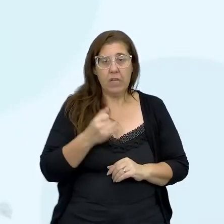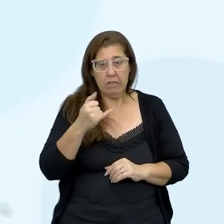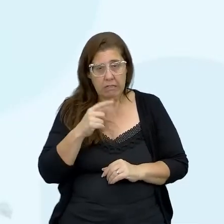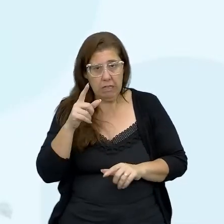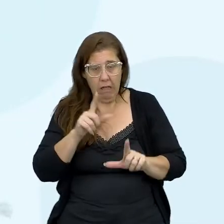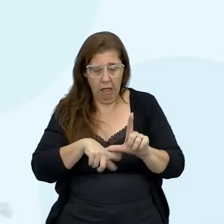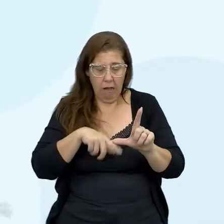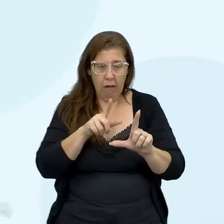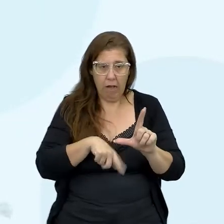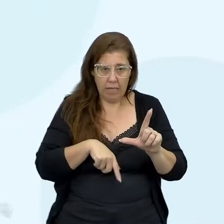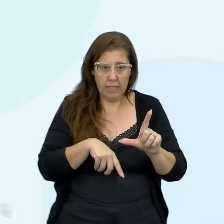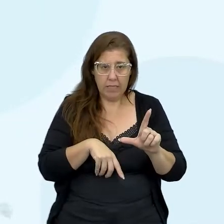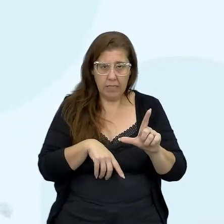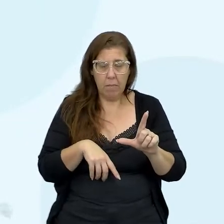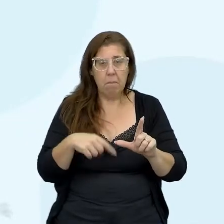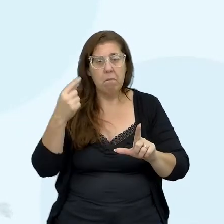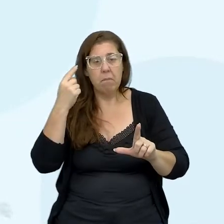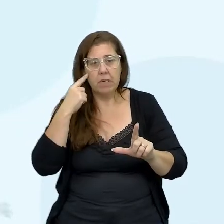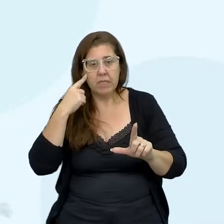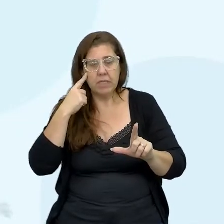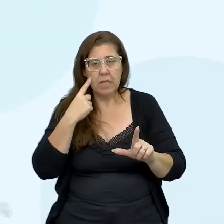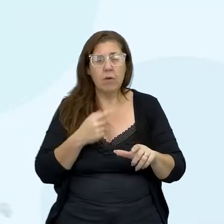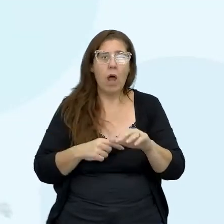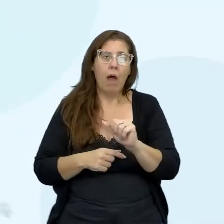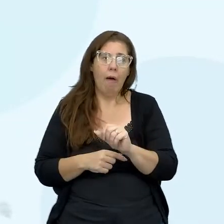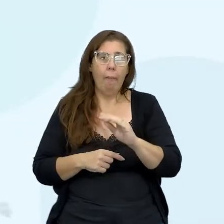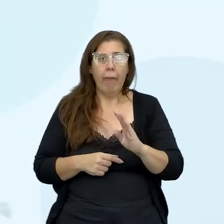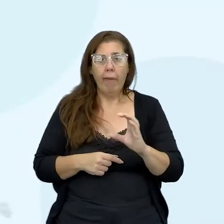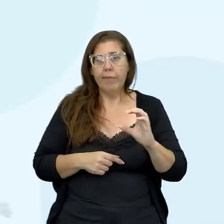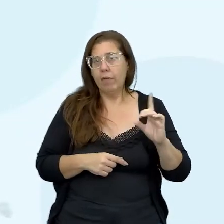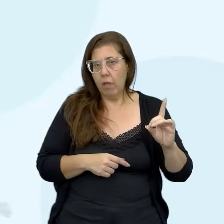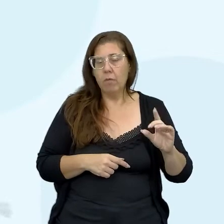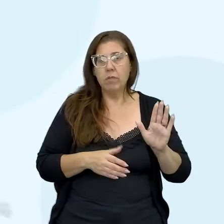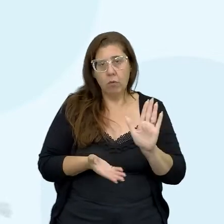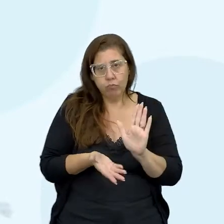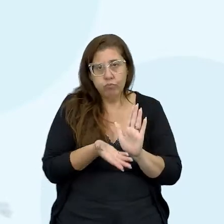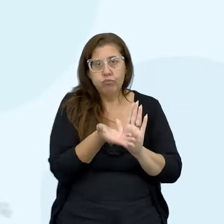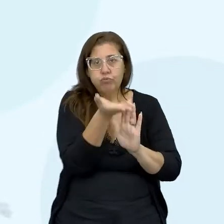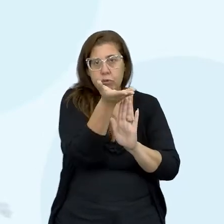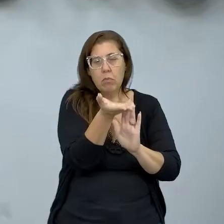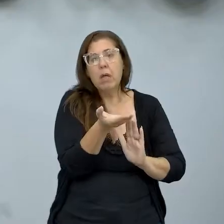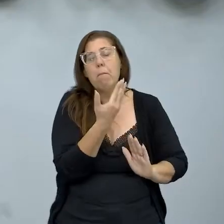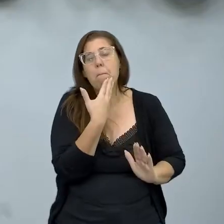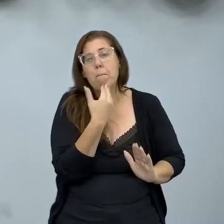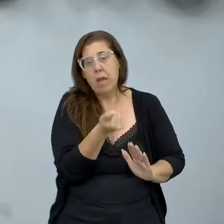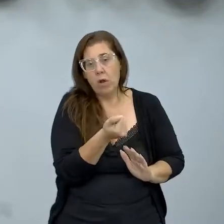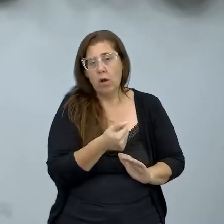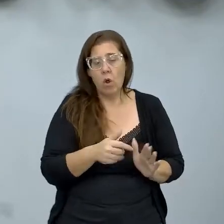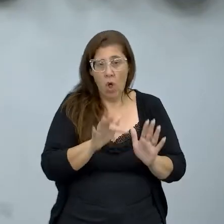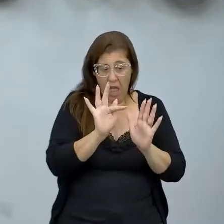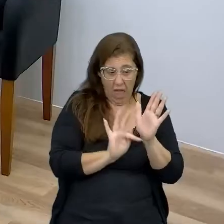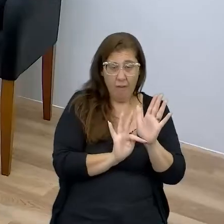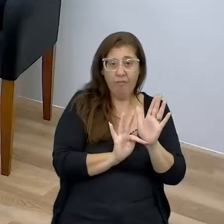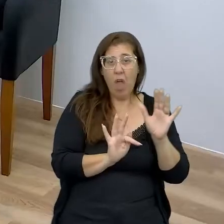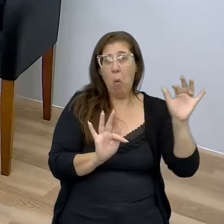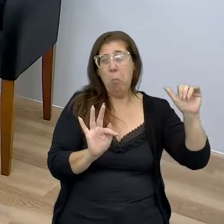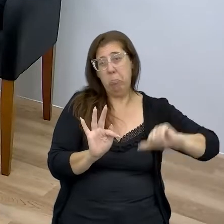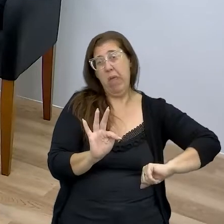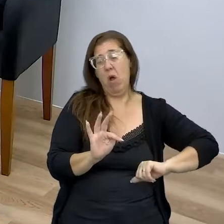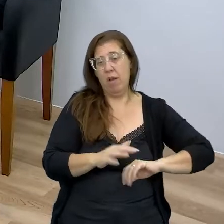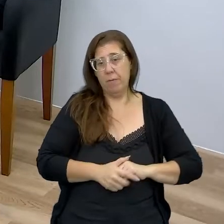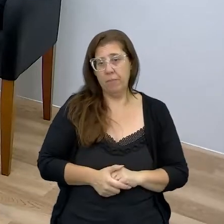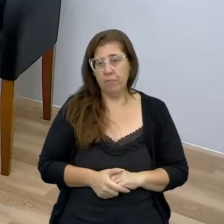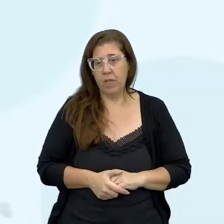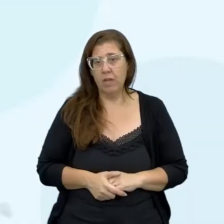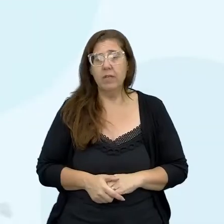pensando considerando a ordem alfabética. Social, o A é melhor do que o F. O F é ruinzão. É o pior. Uhum. Tá. Na verdade, o